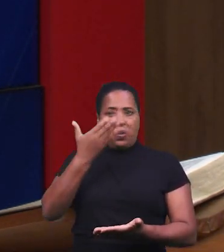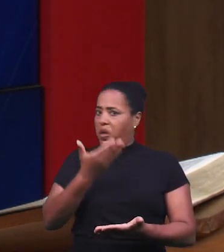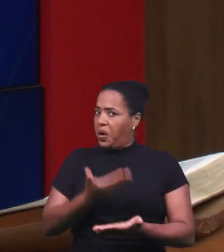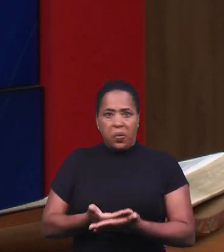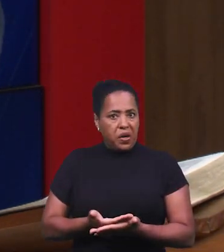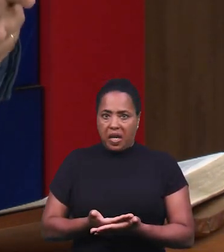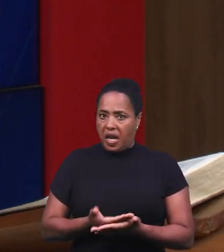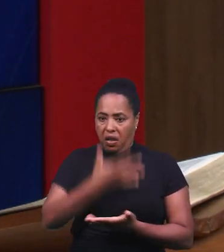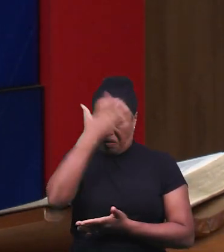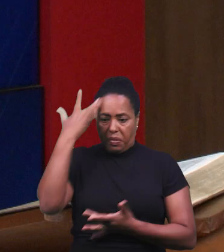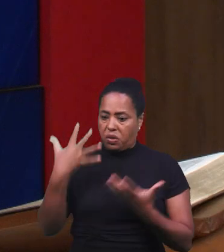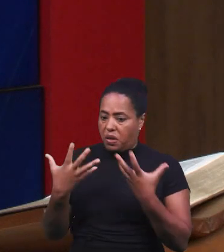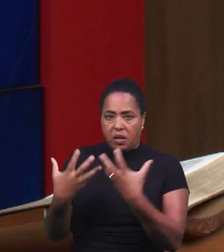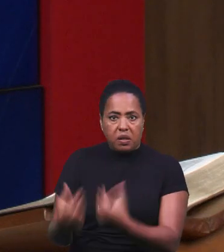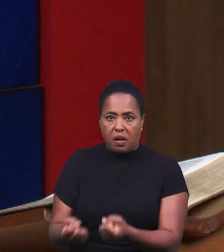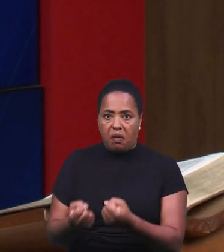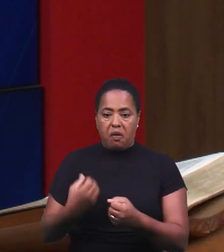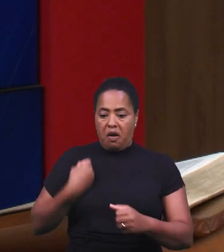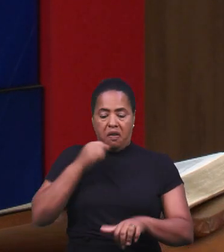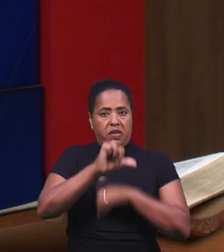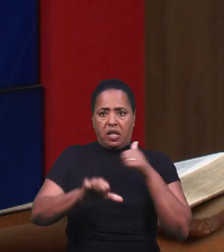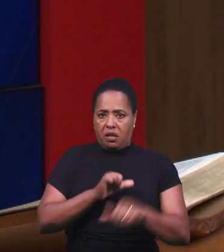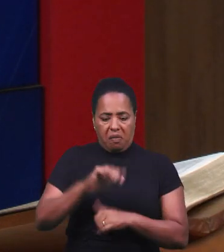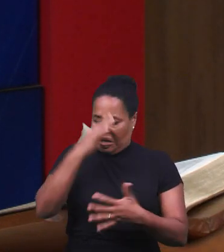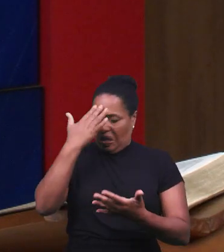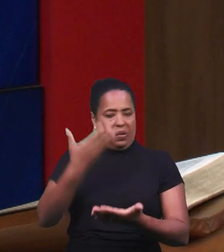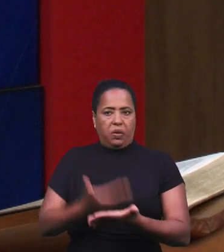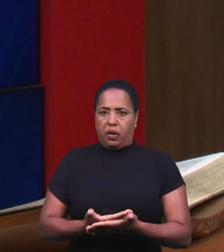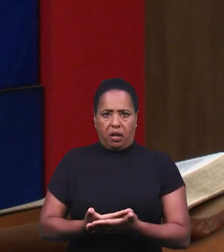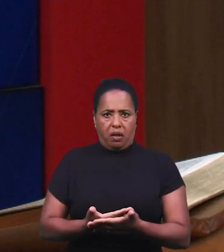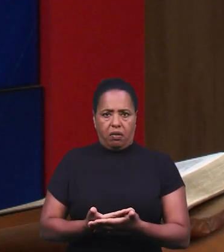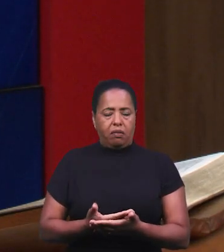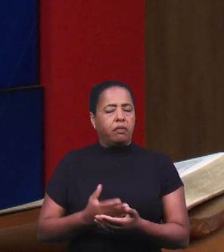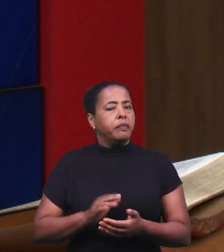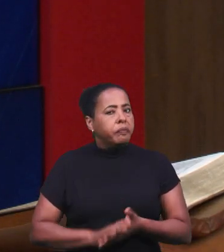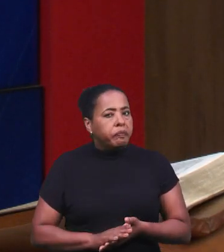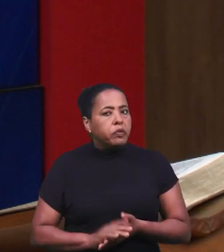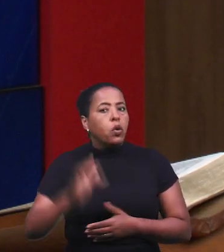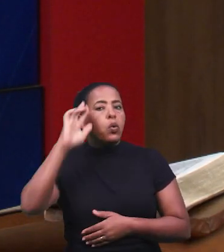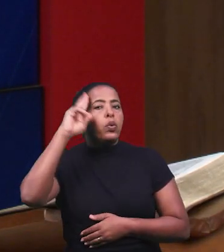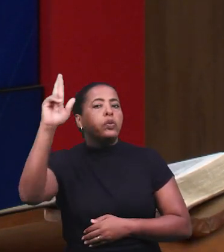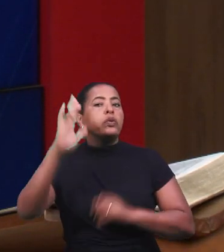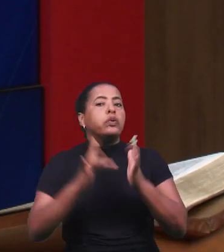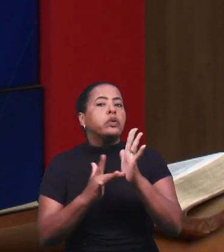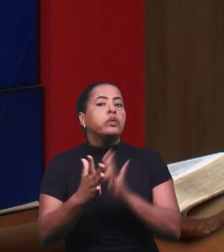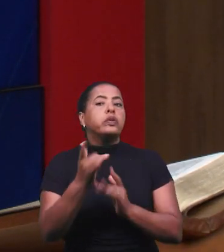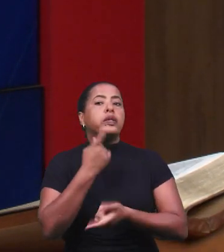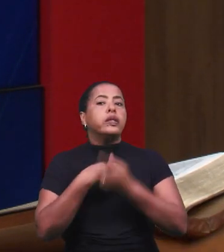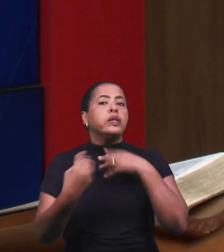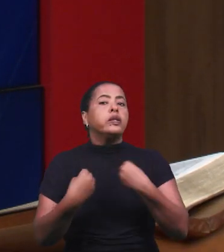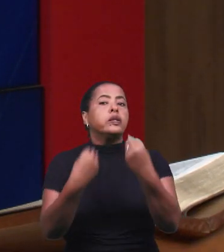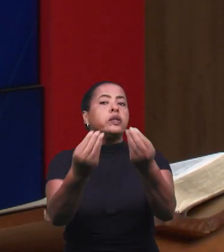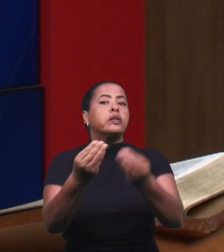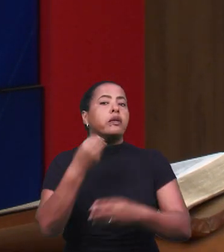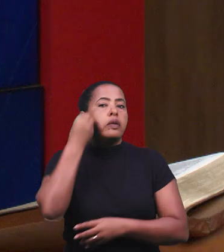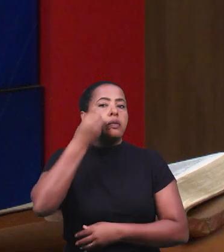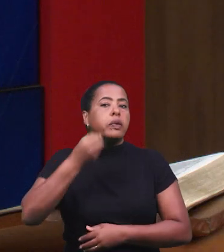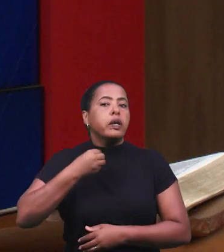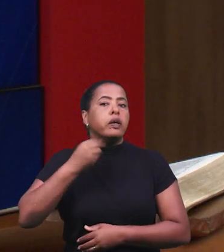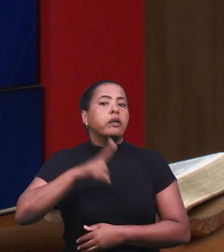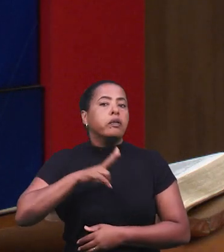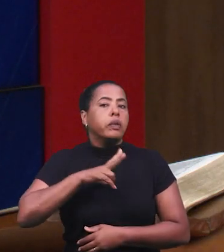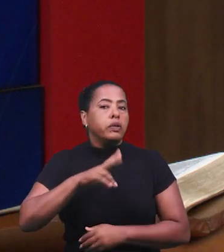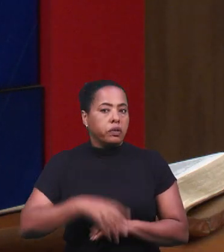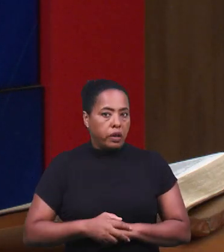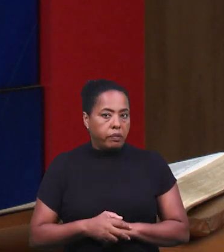converteu ou alguém teve uma vida transformada. Jesus quer te dar uma experiência individual. Jesus quer se revelar